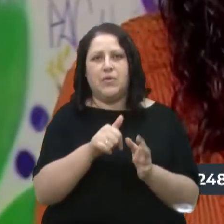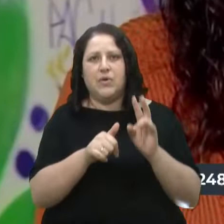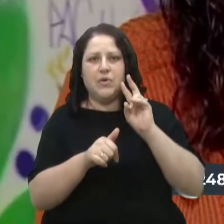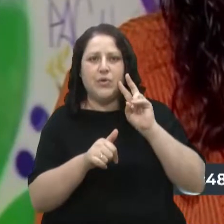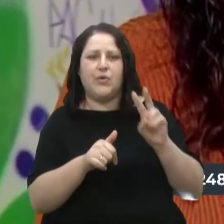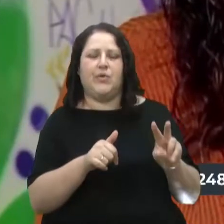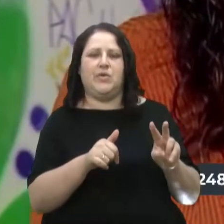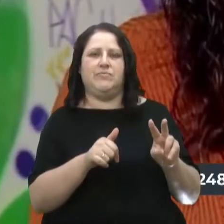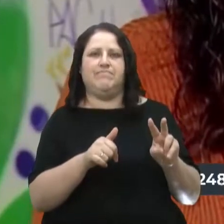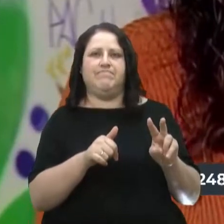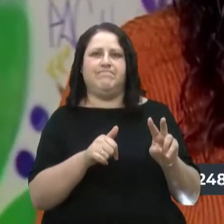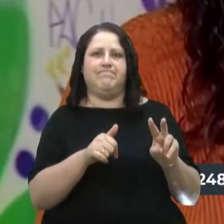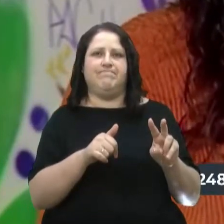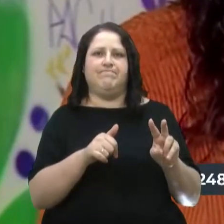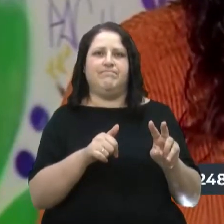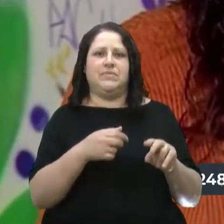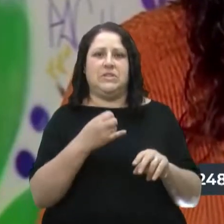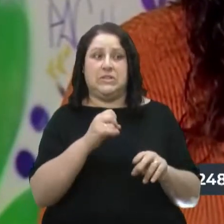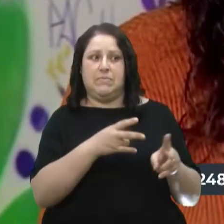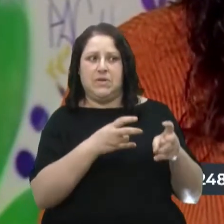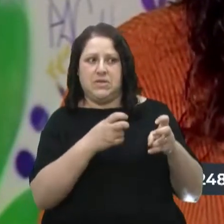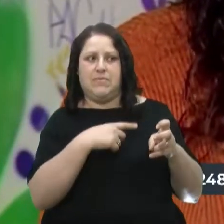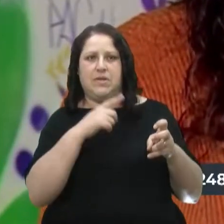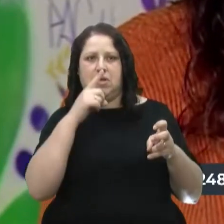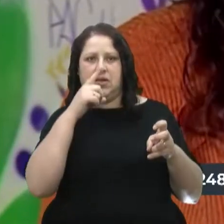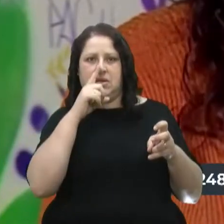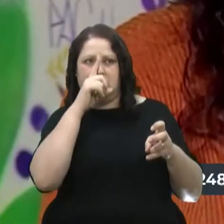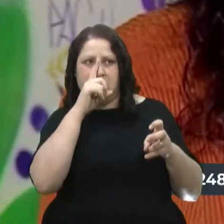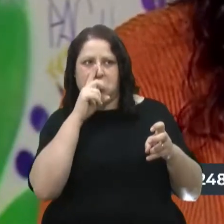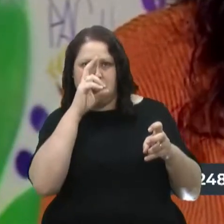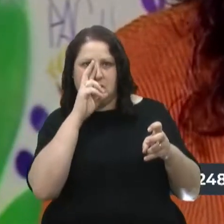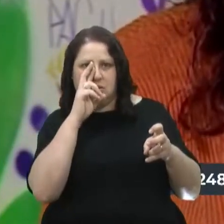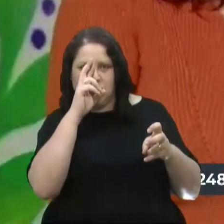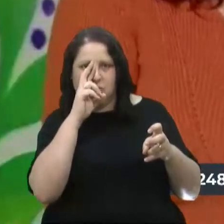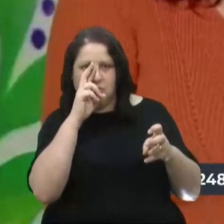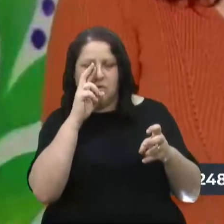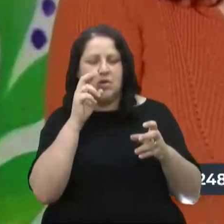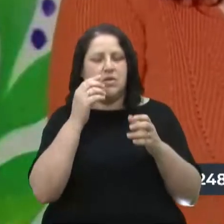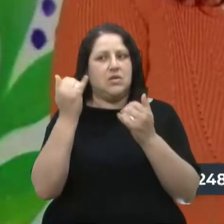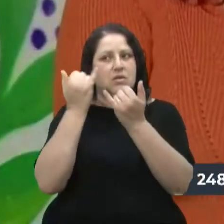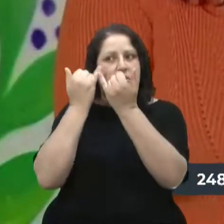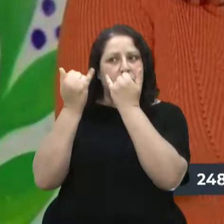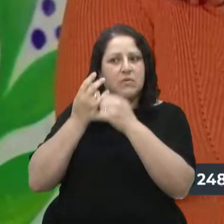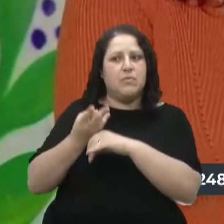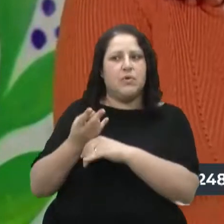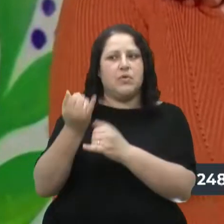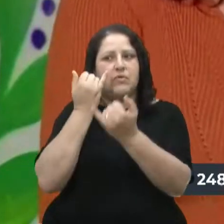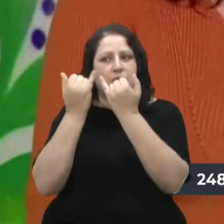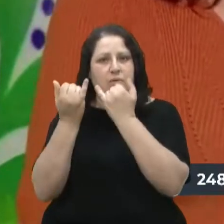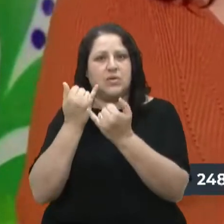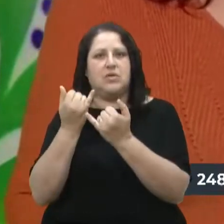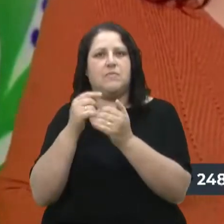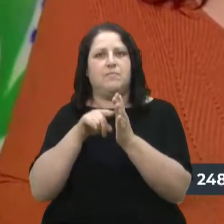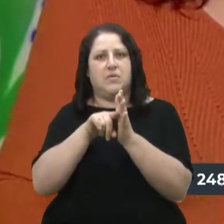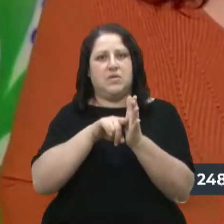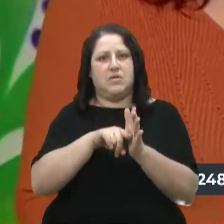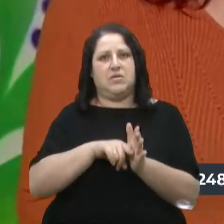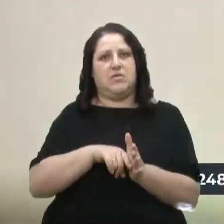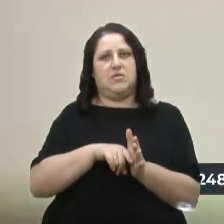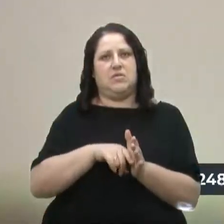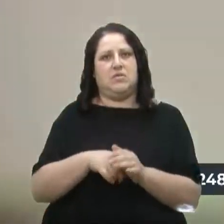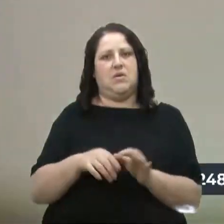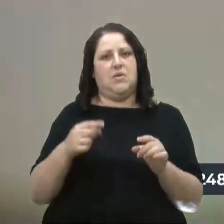se sente que tem algum risco, se informa, pesquisa, vai, porque ninguém se recupera de um golpe